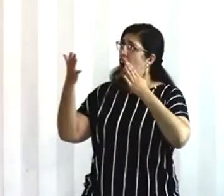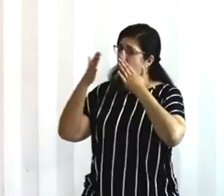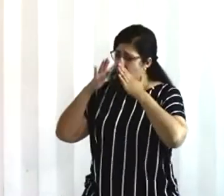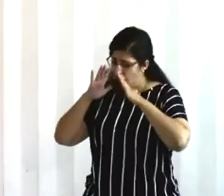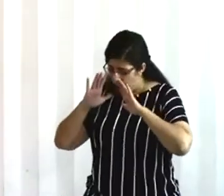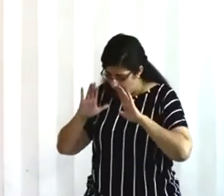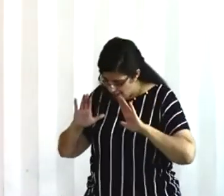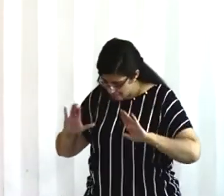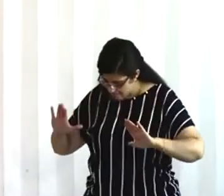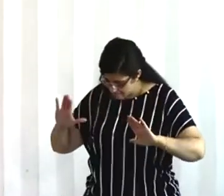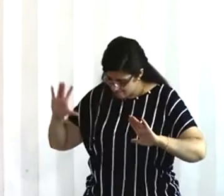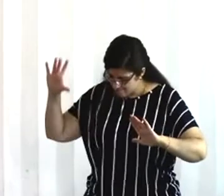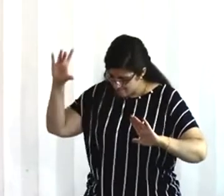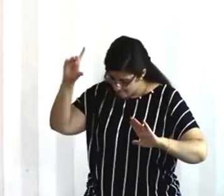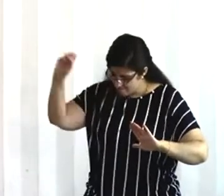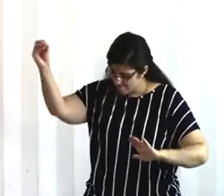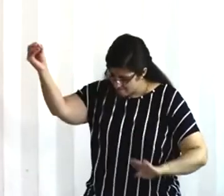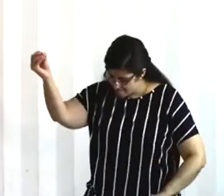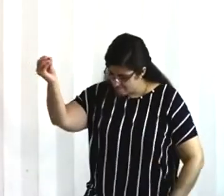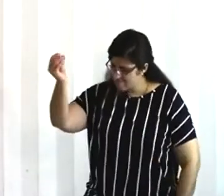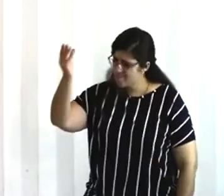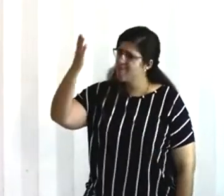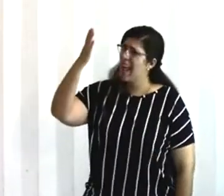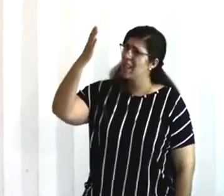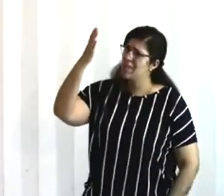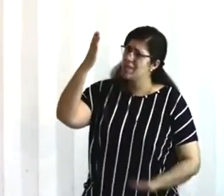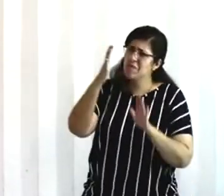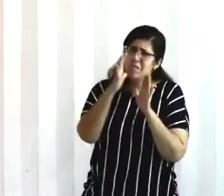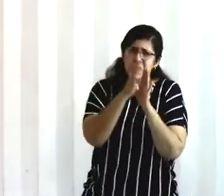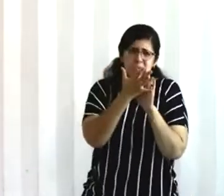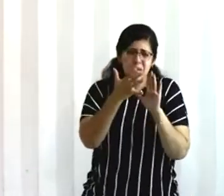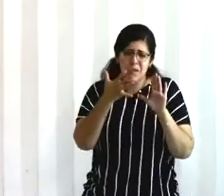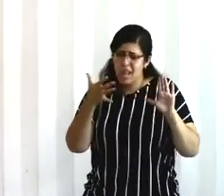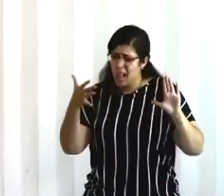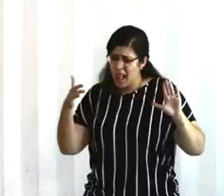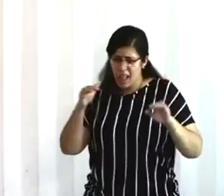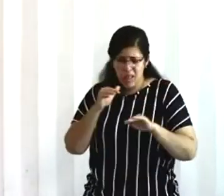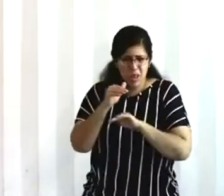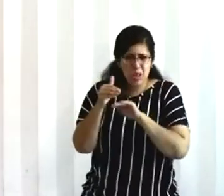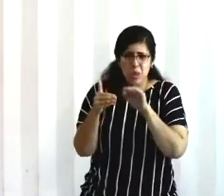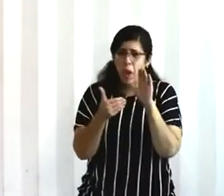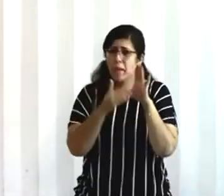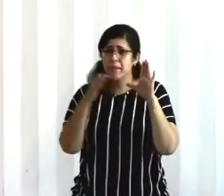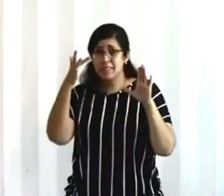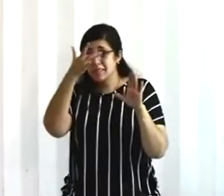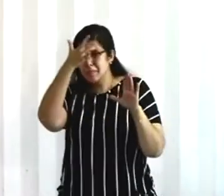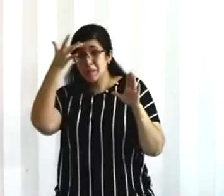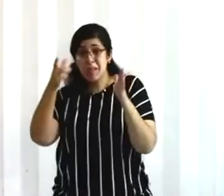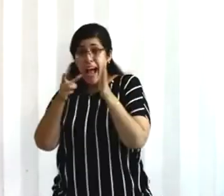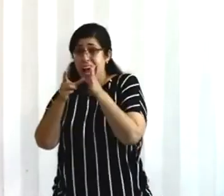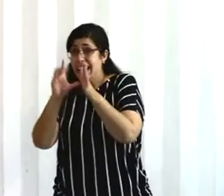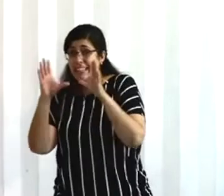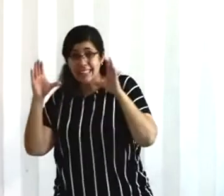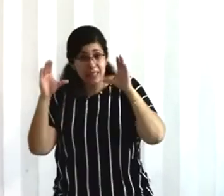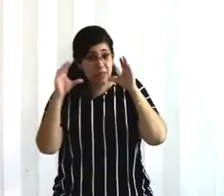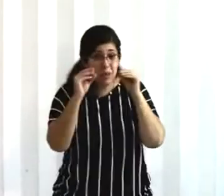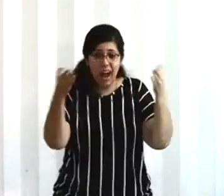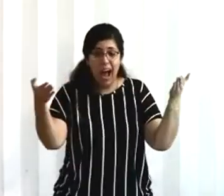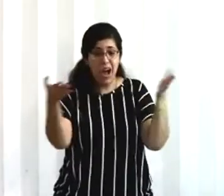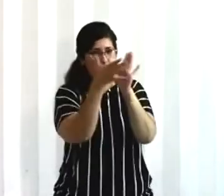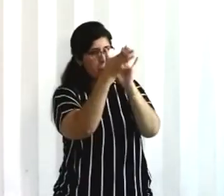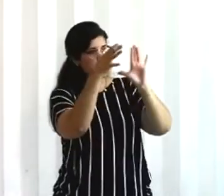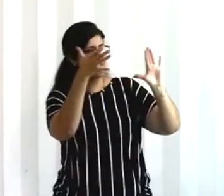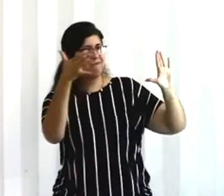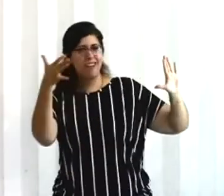resplandeceu-lhes a luz. A luz vem iluminar os que estão em trevas. O reino da luz, não haverá